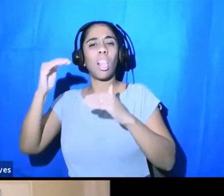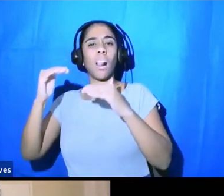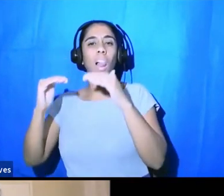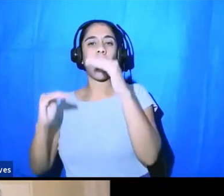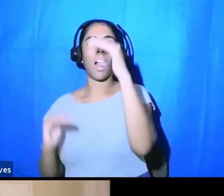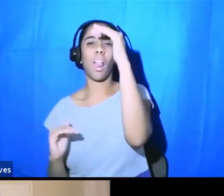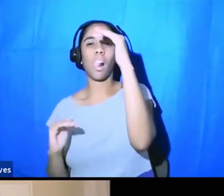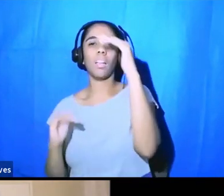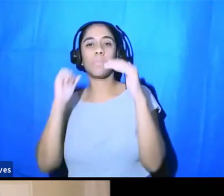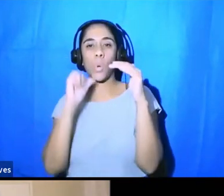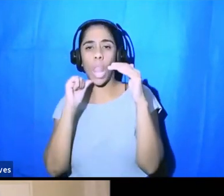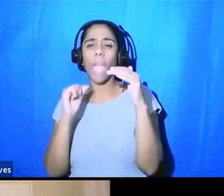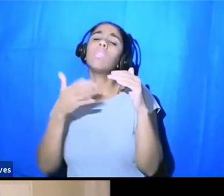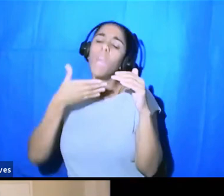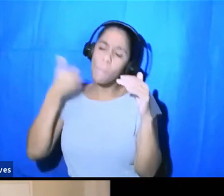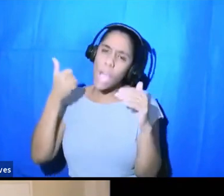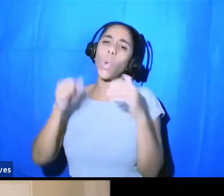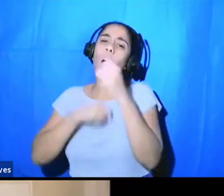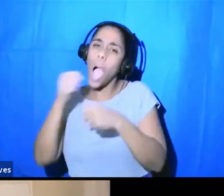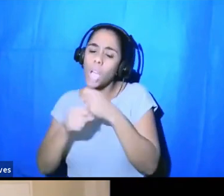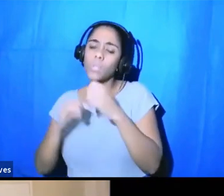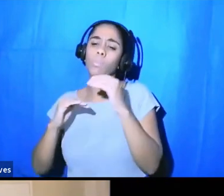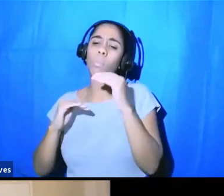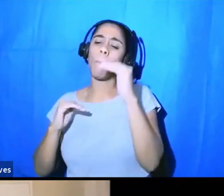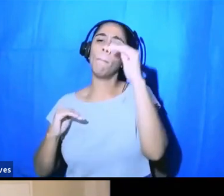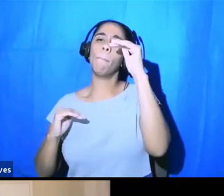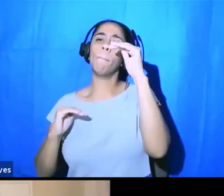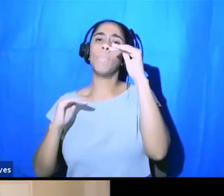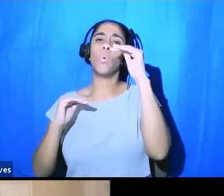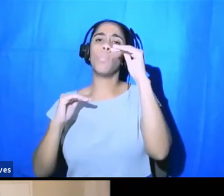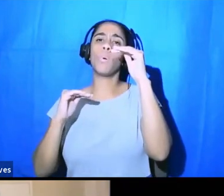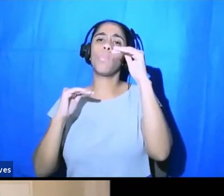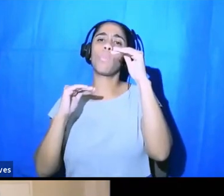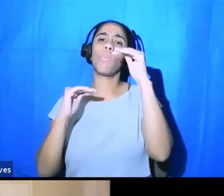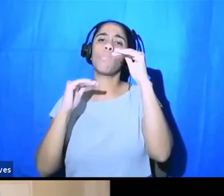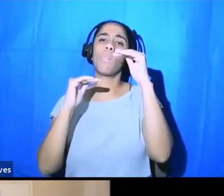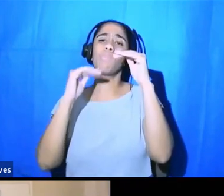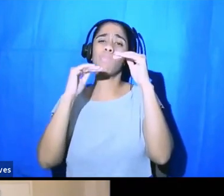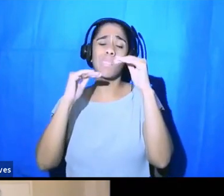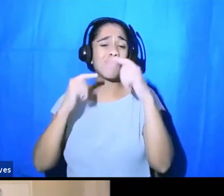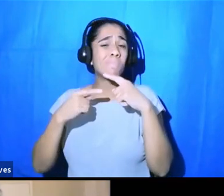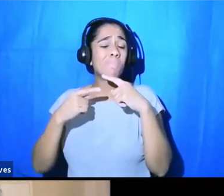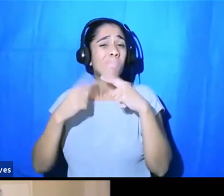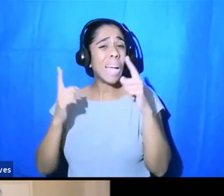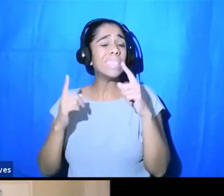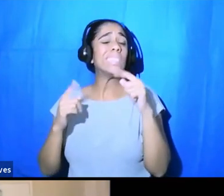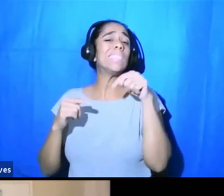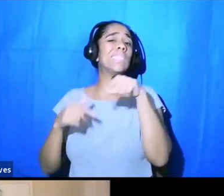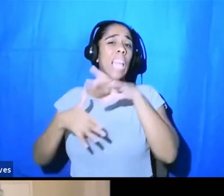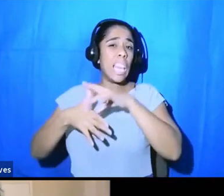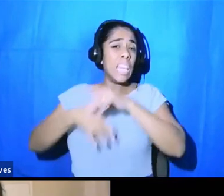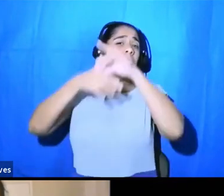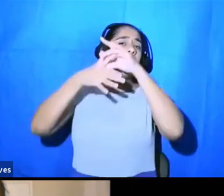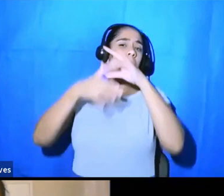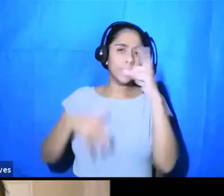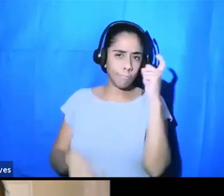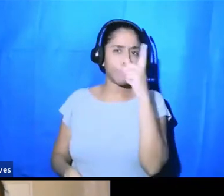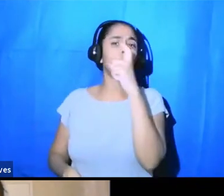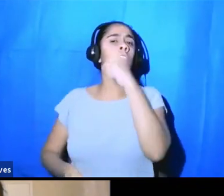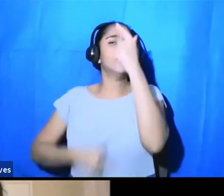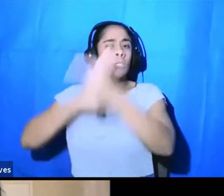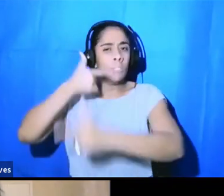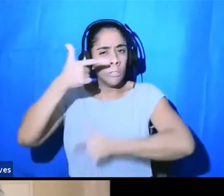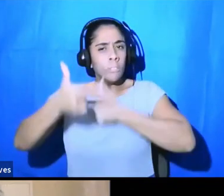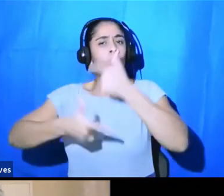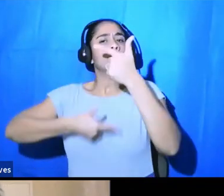ano, mas as mulheres ainda estão muito longe, por exemplo, dos quadros de liderança, dos postos de liderança. Elas enfrentam muitas dificuldades para entrar